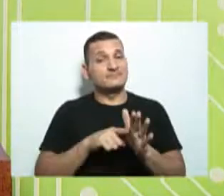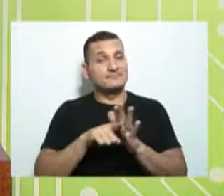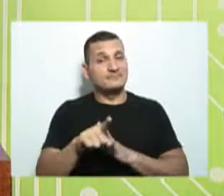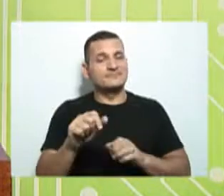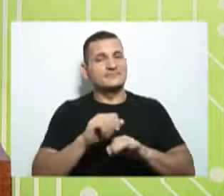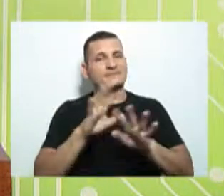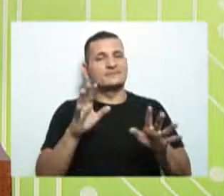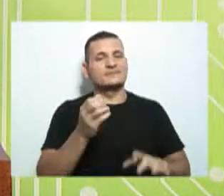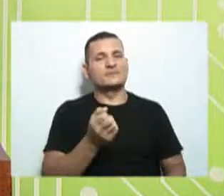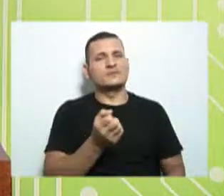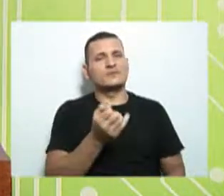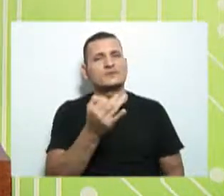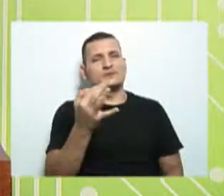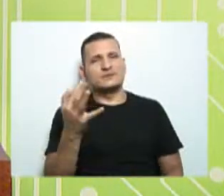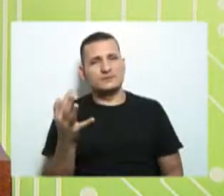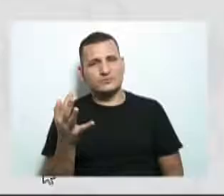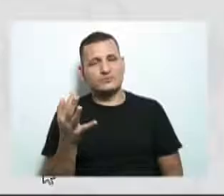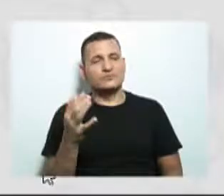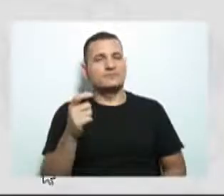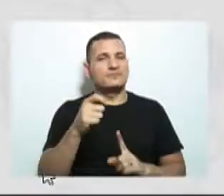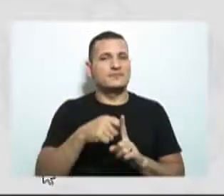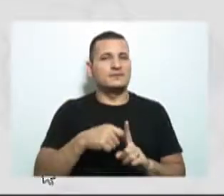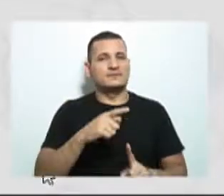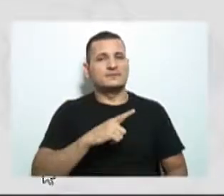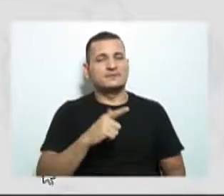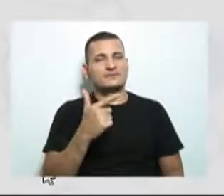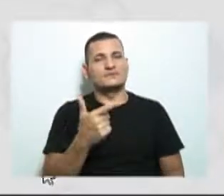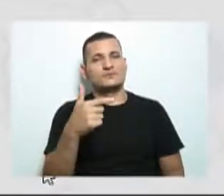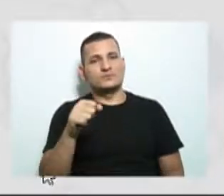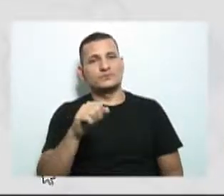clara. Quantos tem 28 dias? Não é